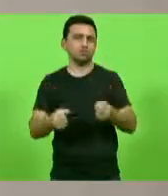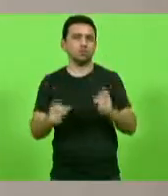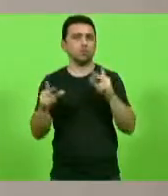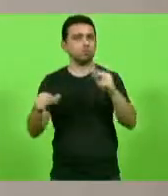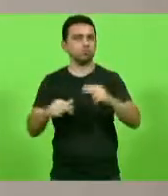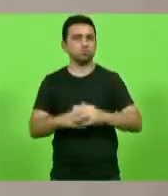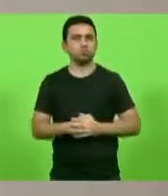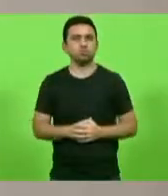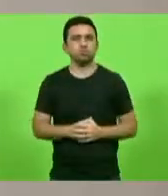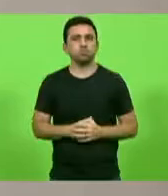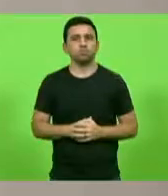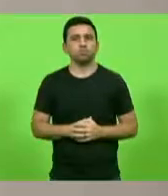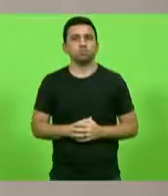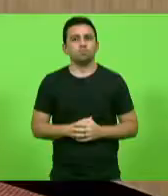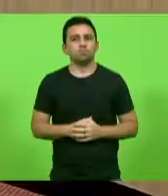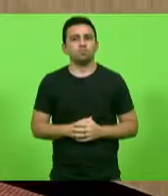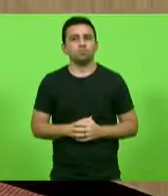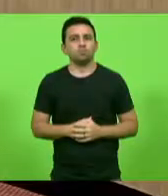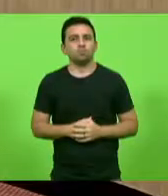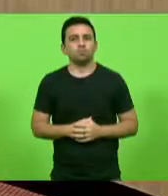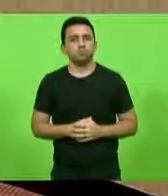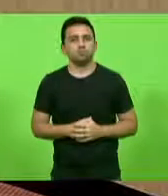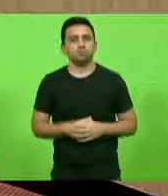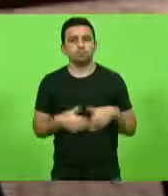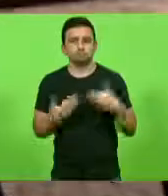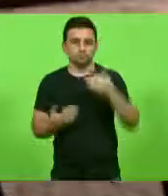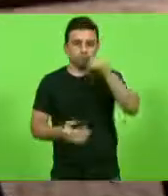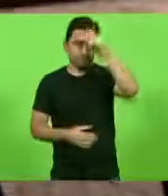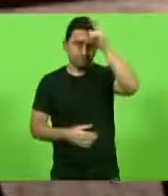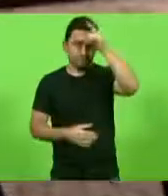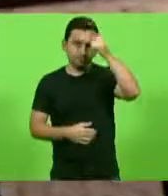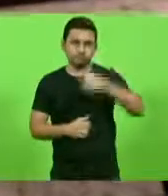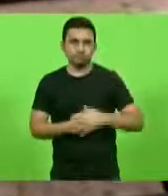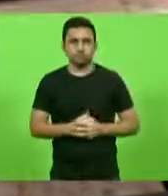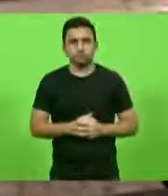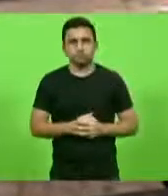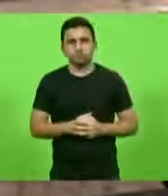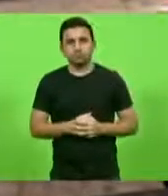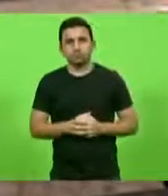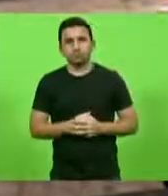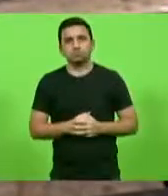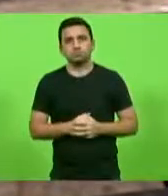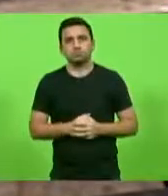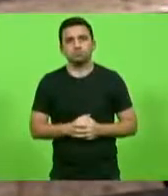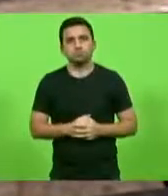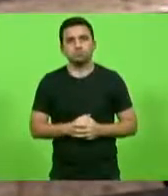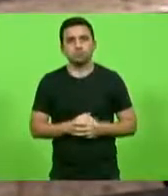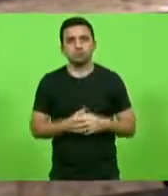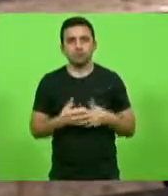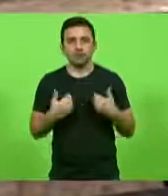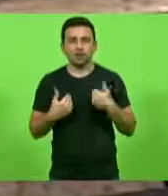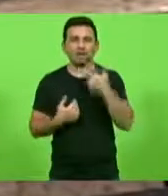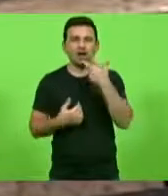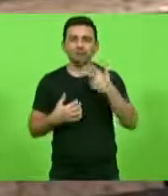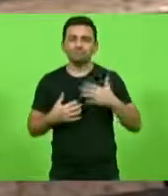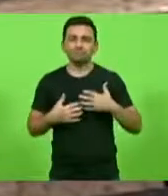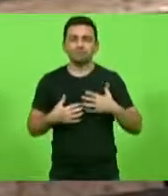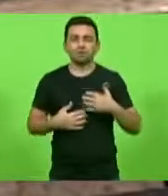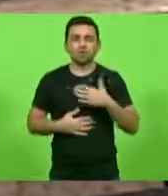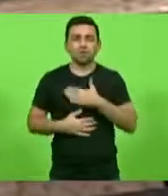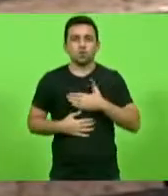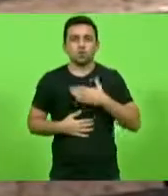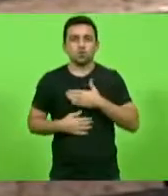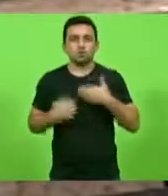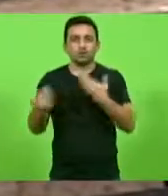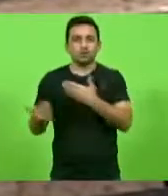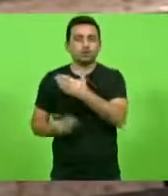a palavra o deputado Sargento Lima. Senhor presidente, sempre é um orgulho quando se refere ao presidente Bolsonaro e associa a minha figura a isso